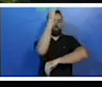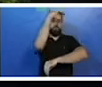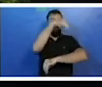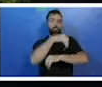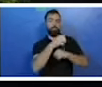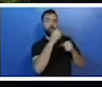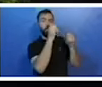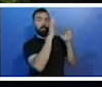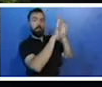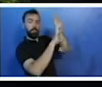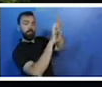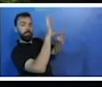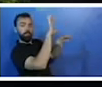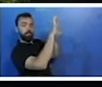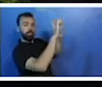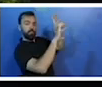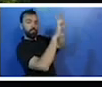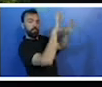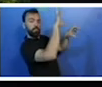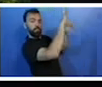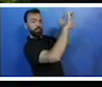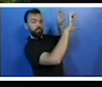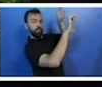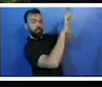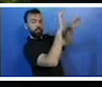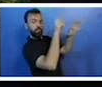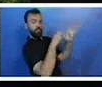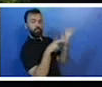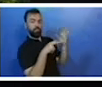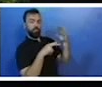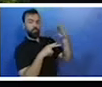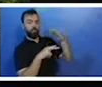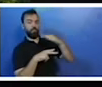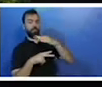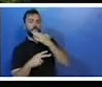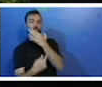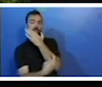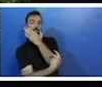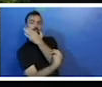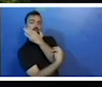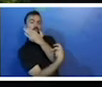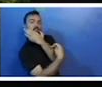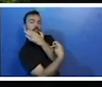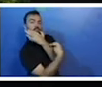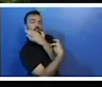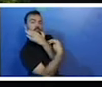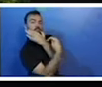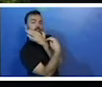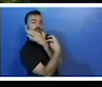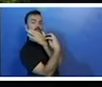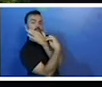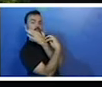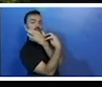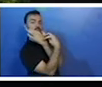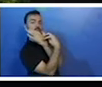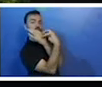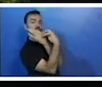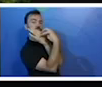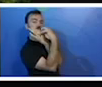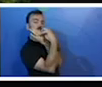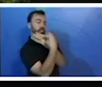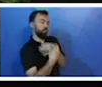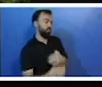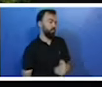de aventura, onde consiste de escalar montanhas, né? Você subir montanhas ou